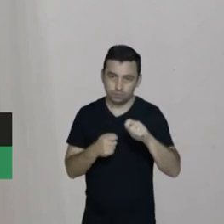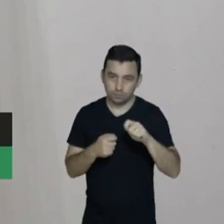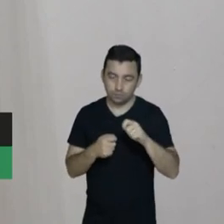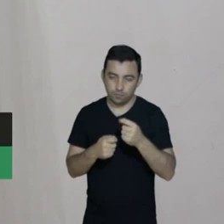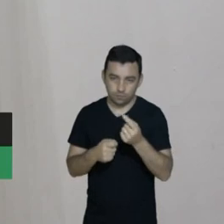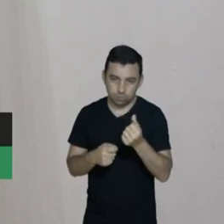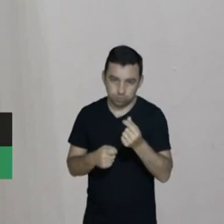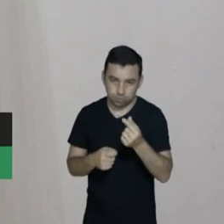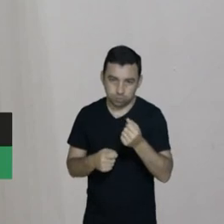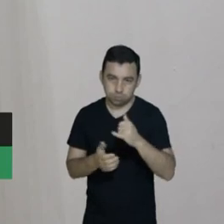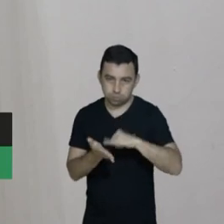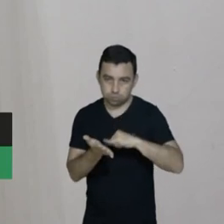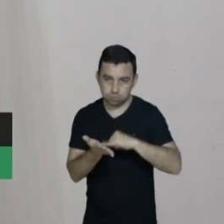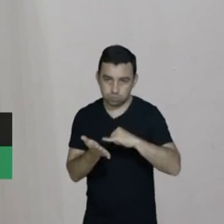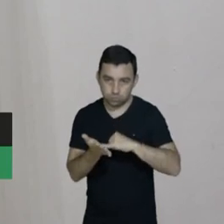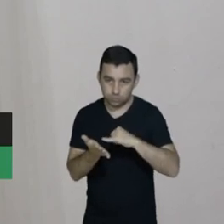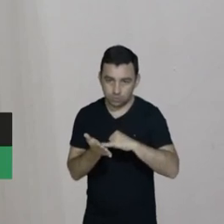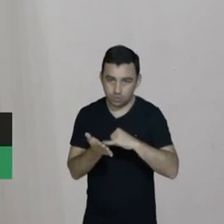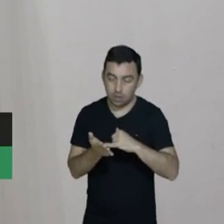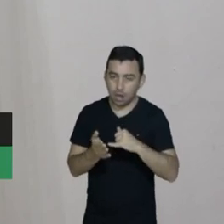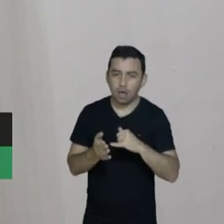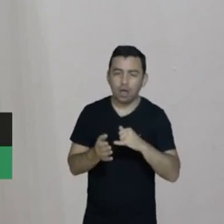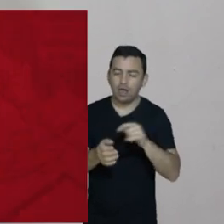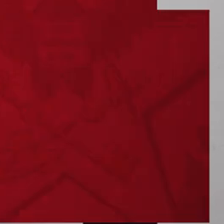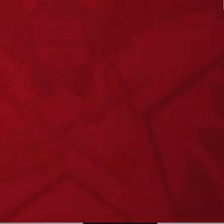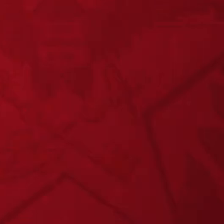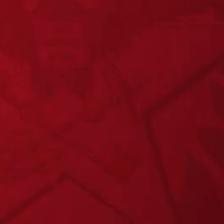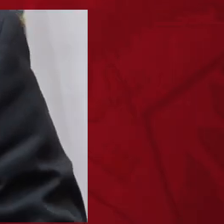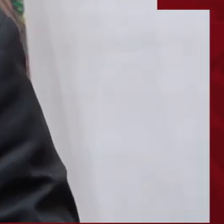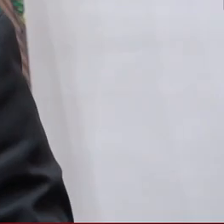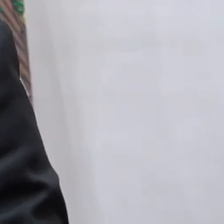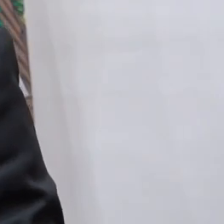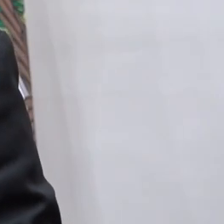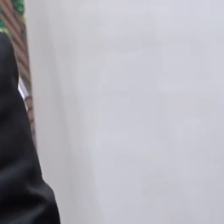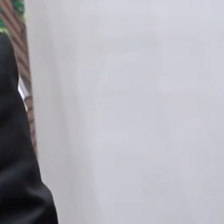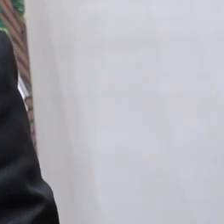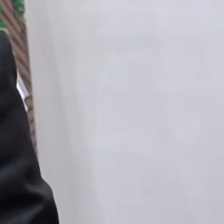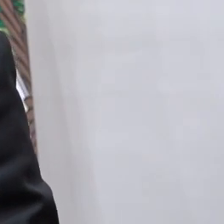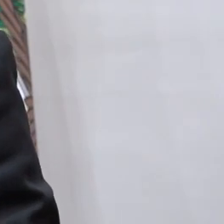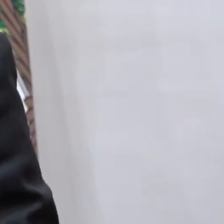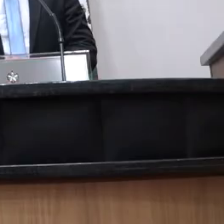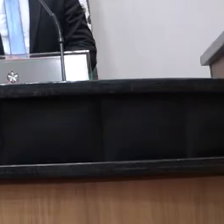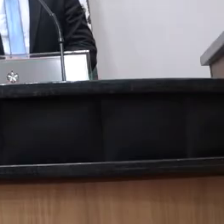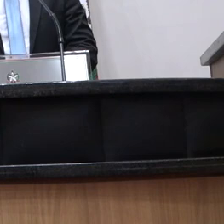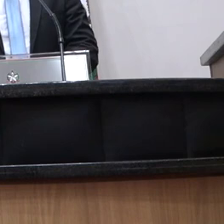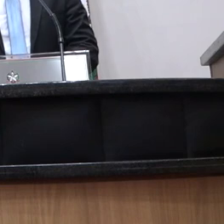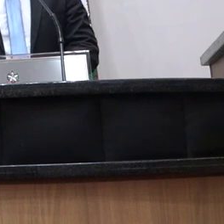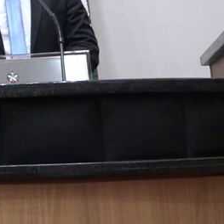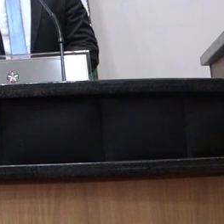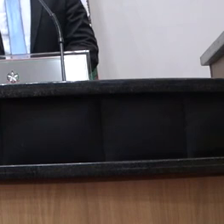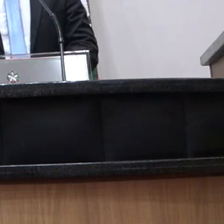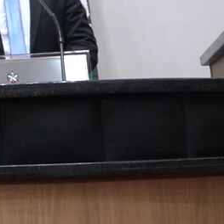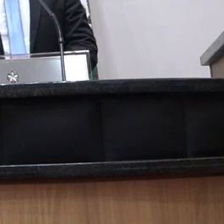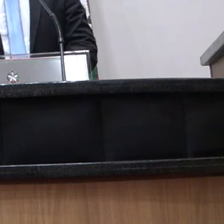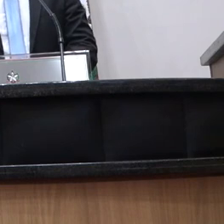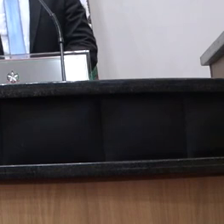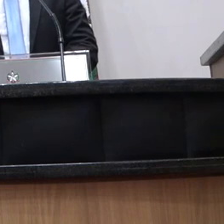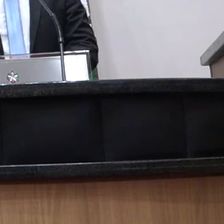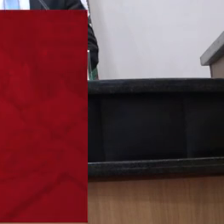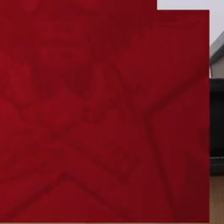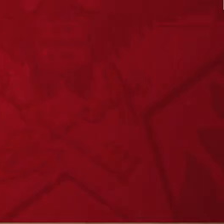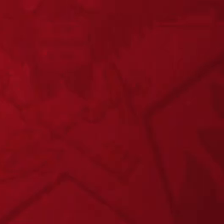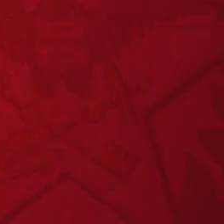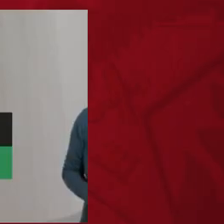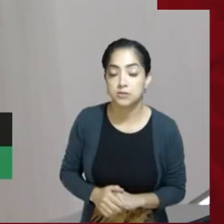recursos fiscais de Detentos Deputado delegado Egídio falou sobre o combate à